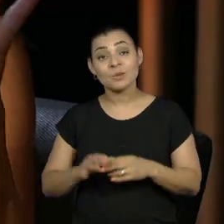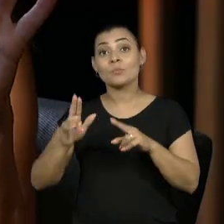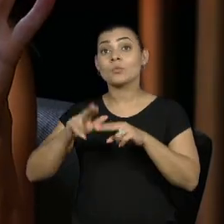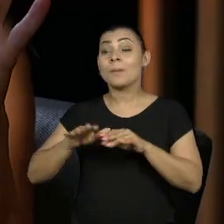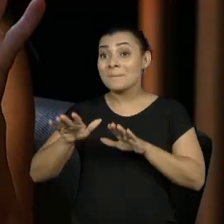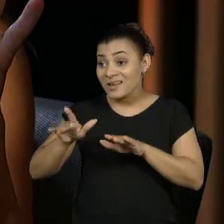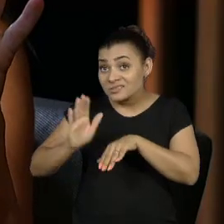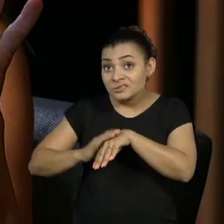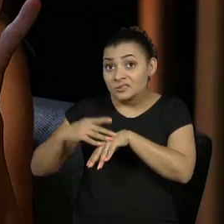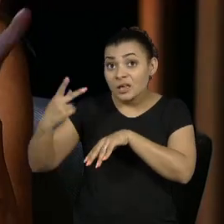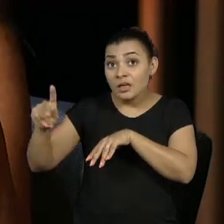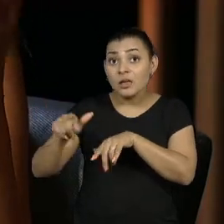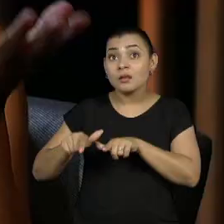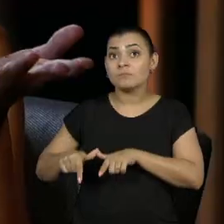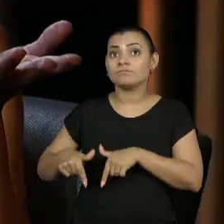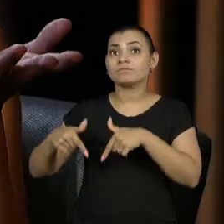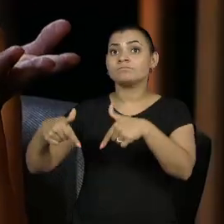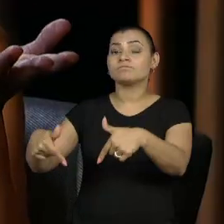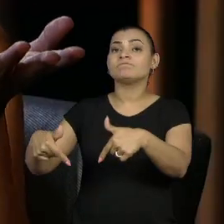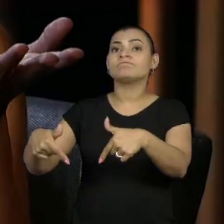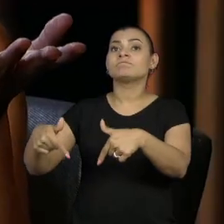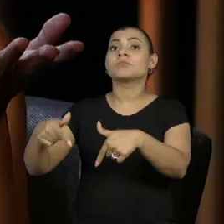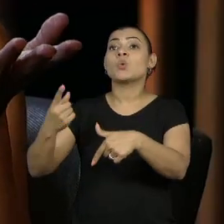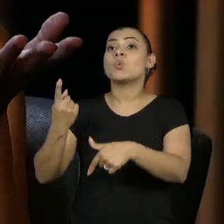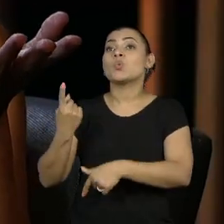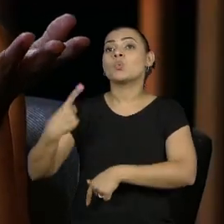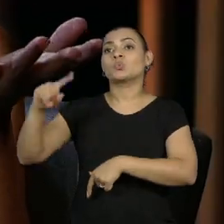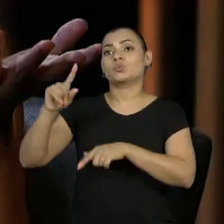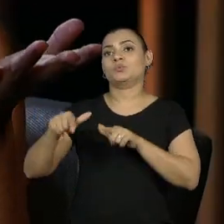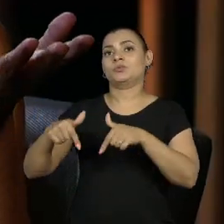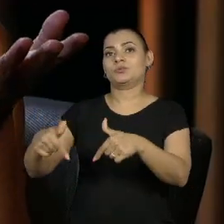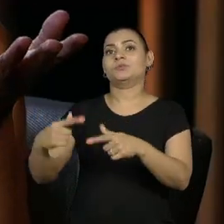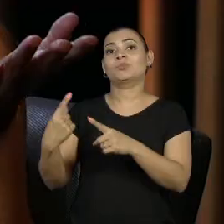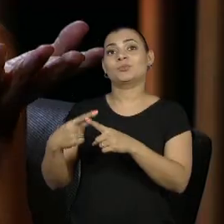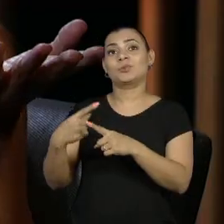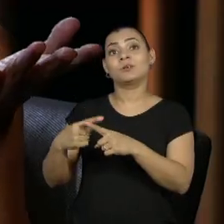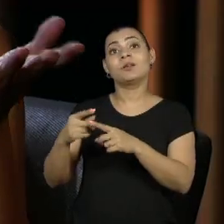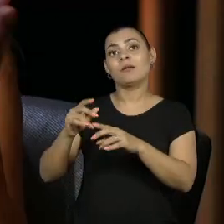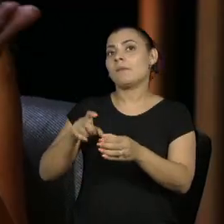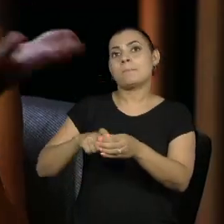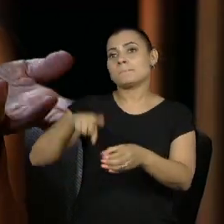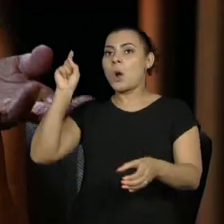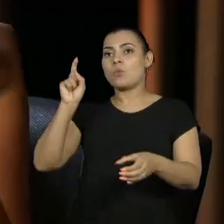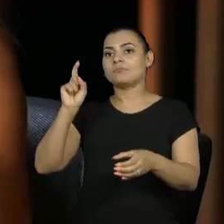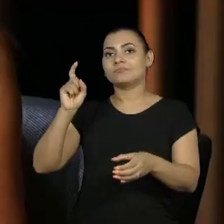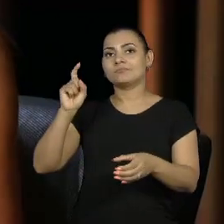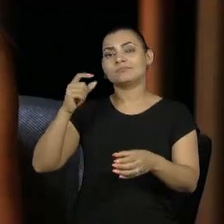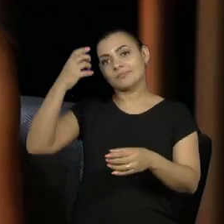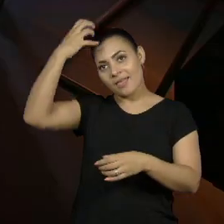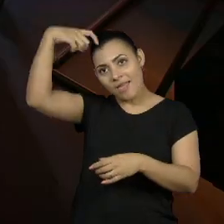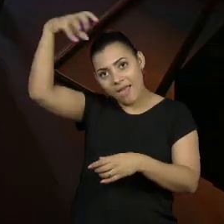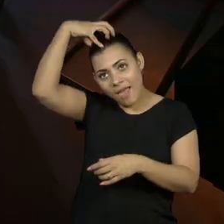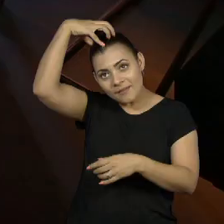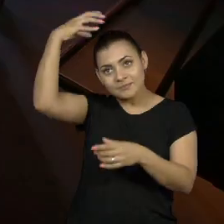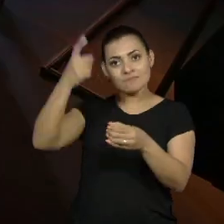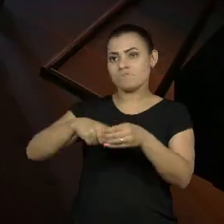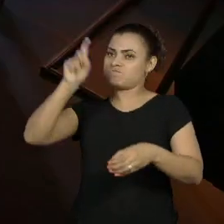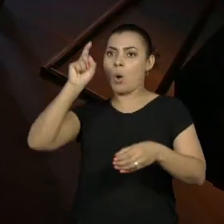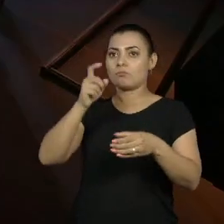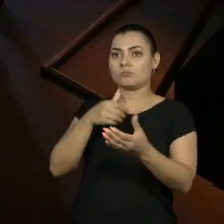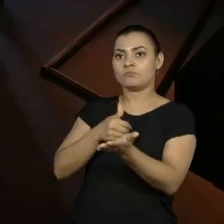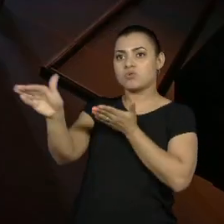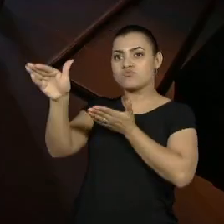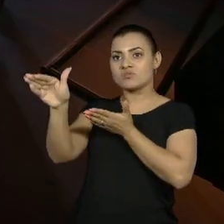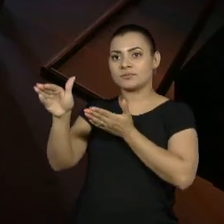popular do império e foi também o último que a monarquia a partir de Então tinha seus dias contados é